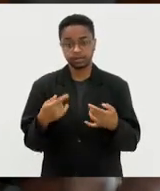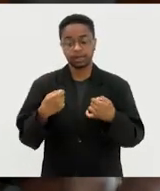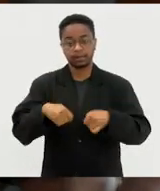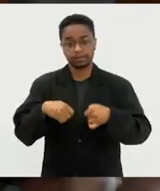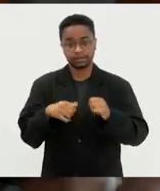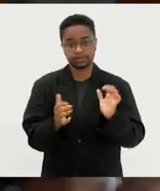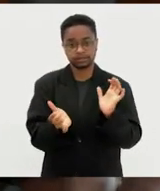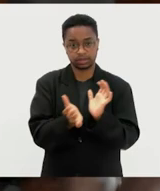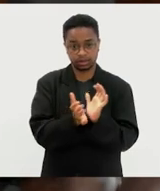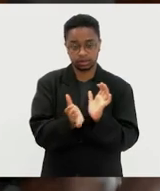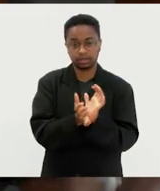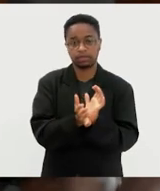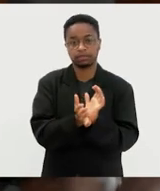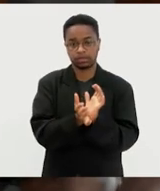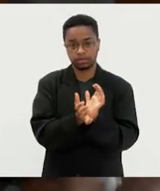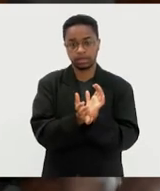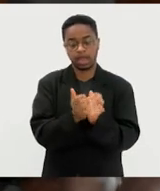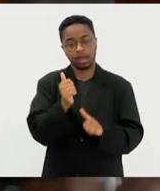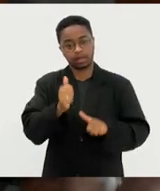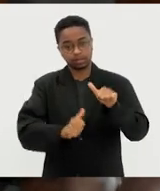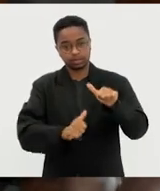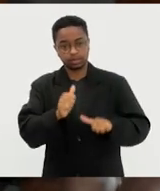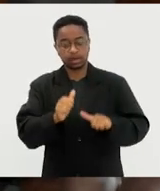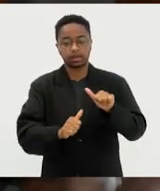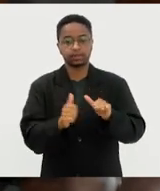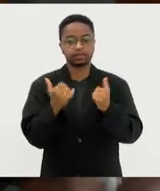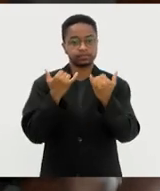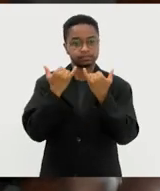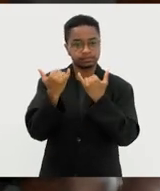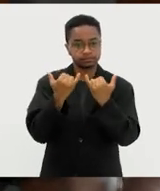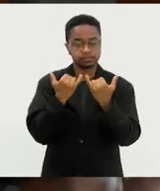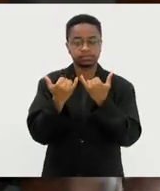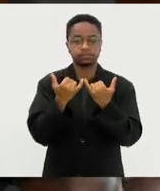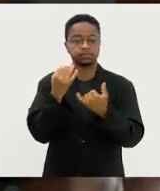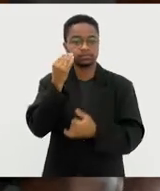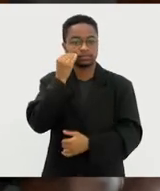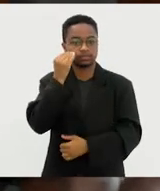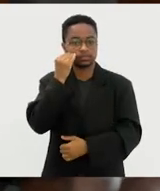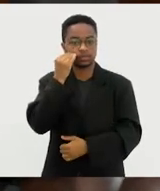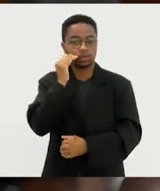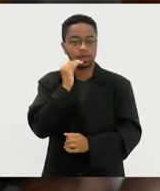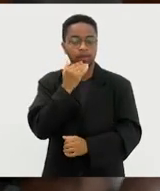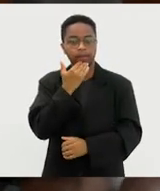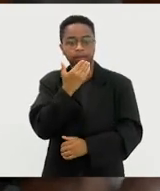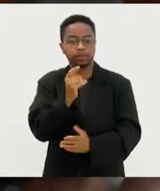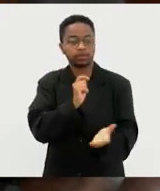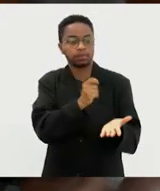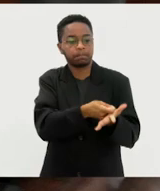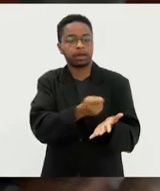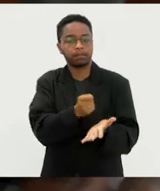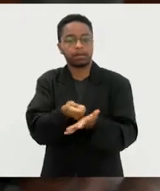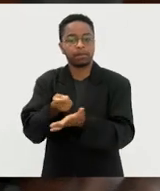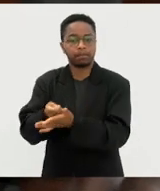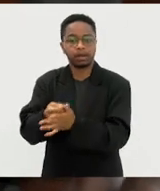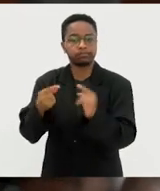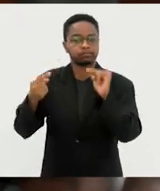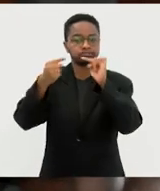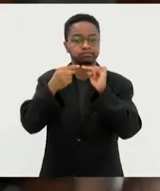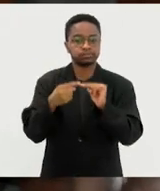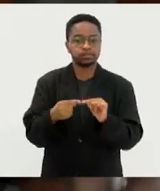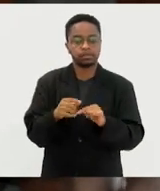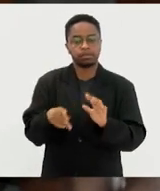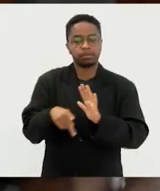equipe que analise esses dados para fazer as cobranças devidas ao Estado.